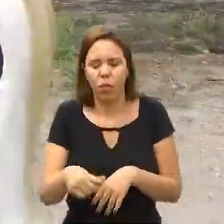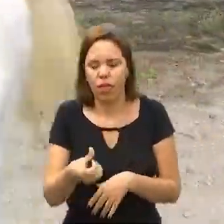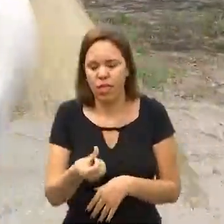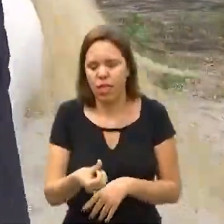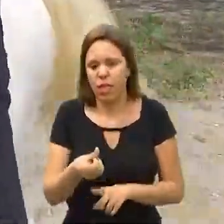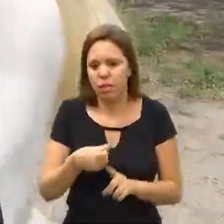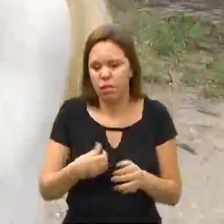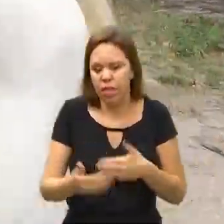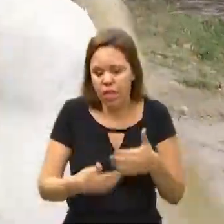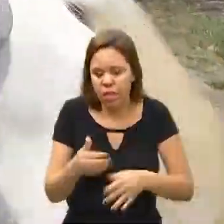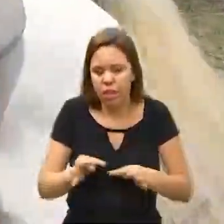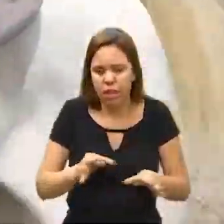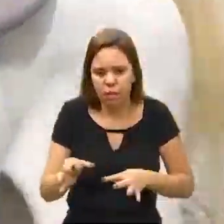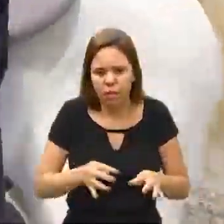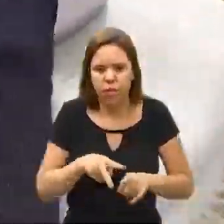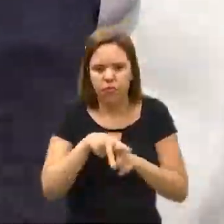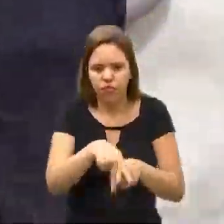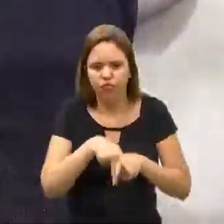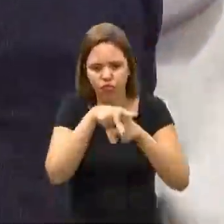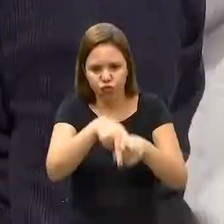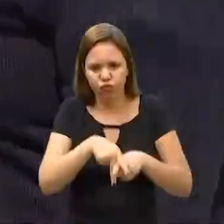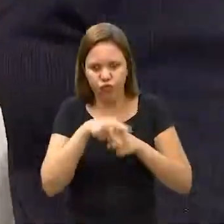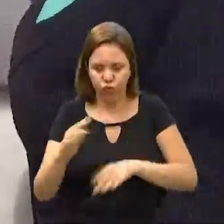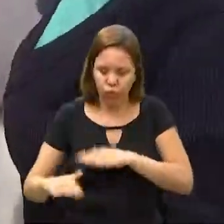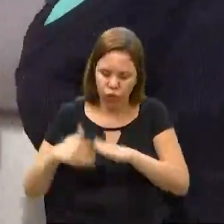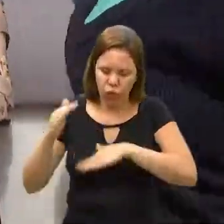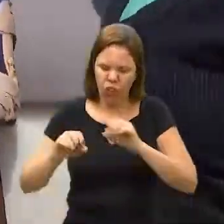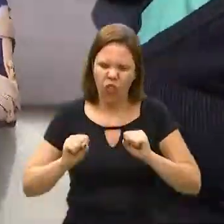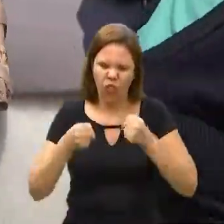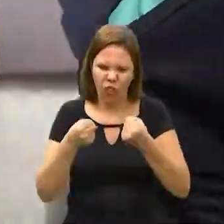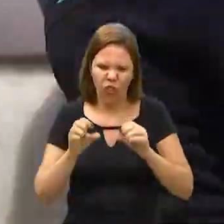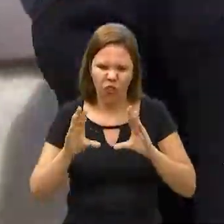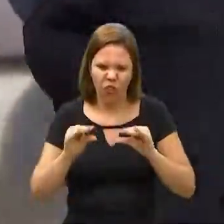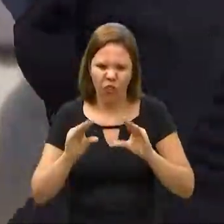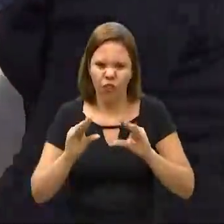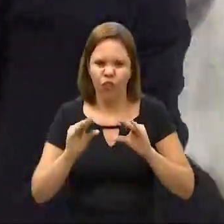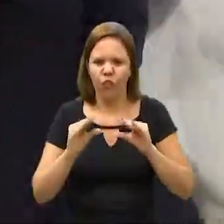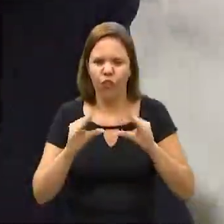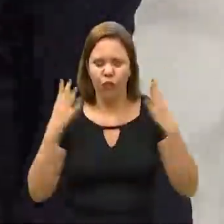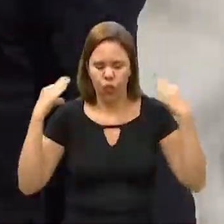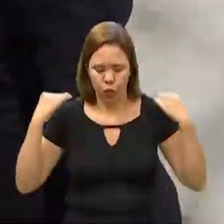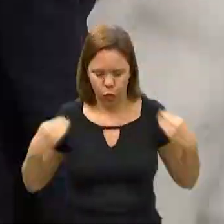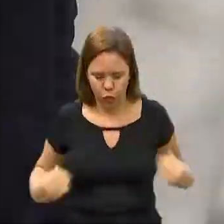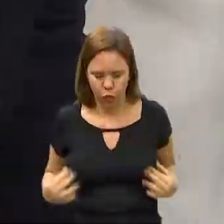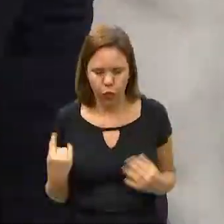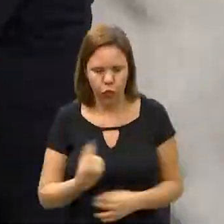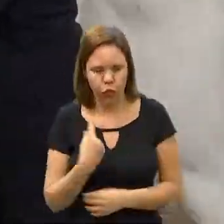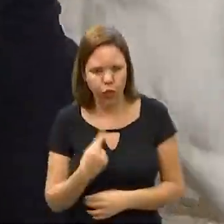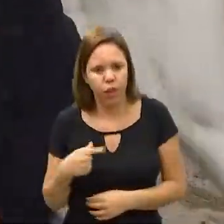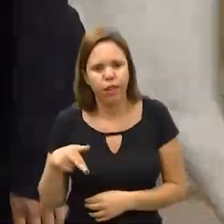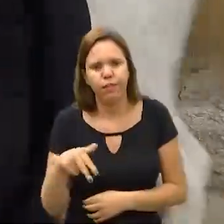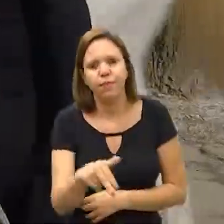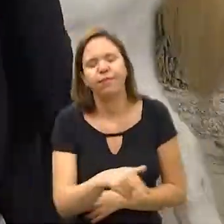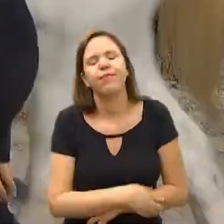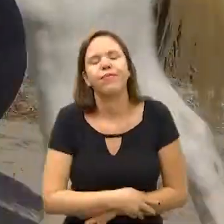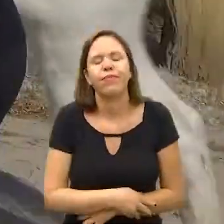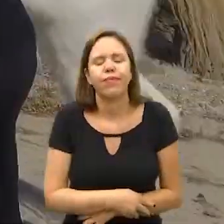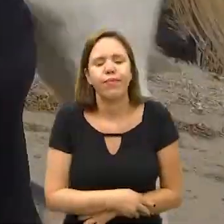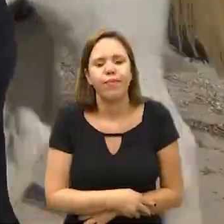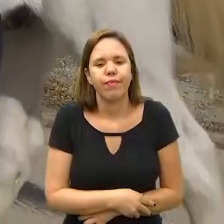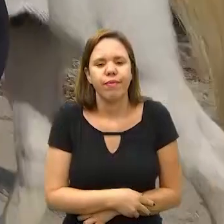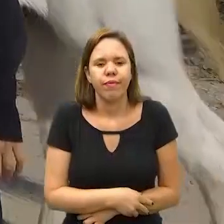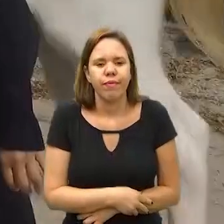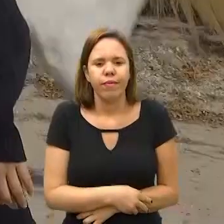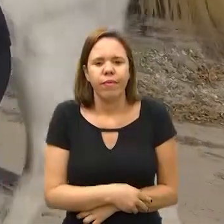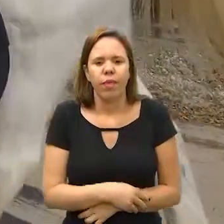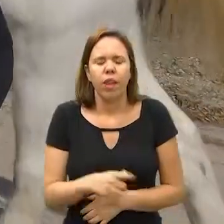meses de ecoterapia, a Júlia veio desenvolver força na musculatura e veio começar a andar sozinha. E a gente